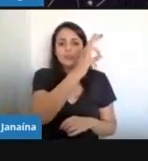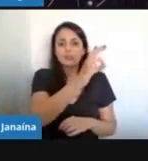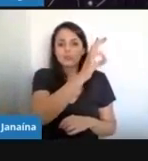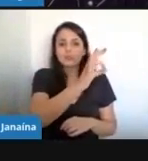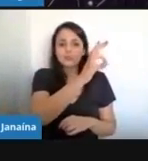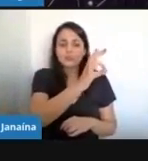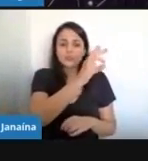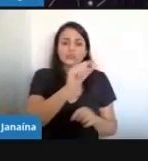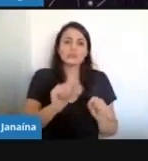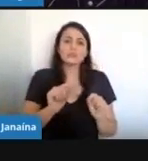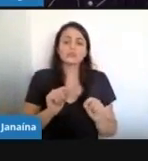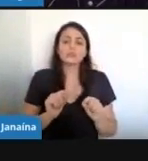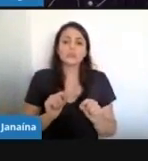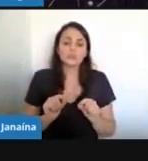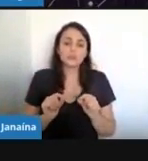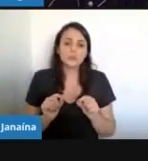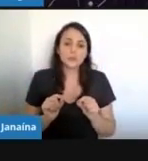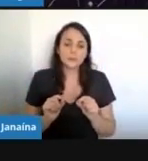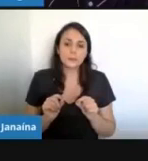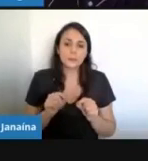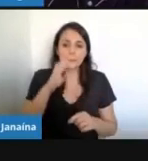83% elas